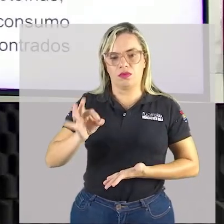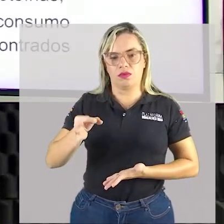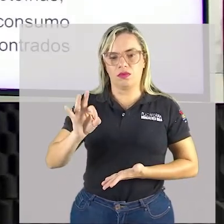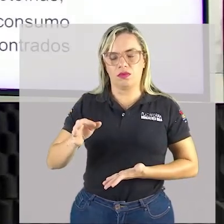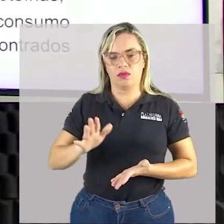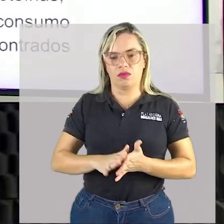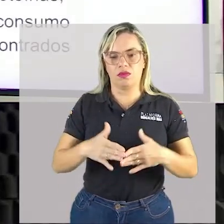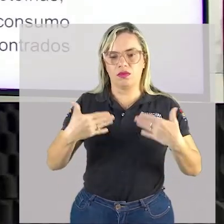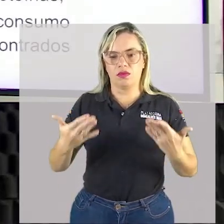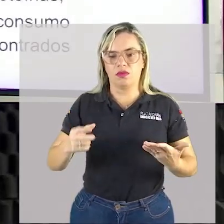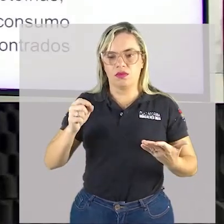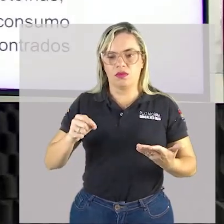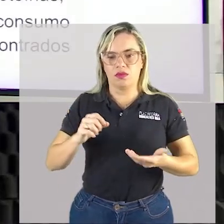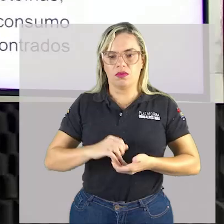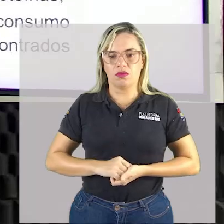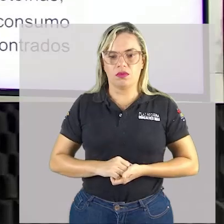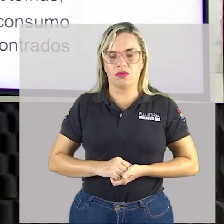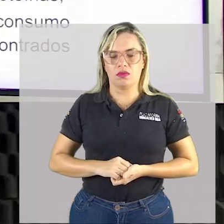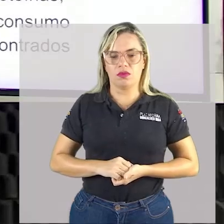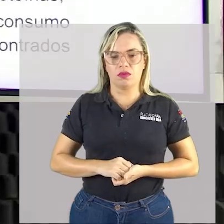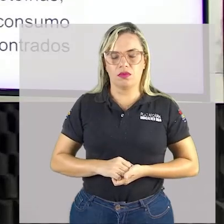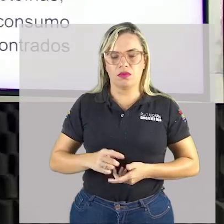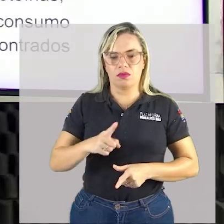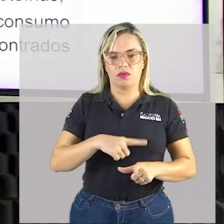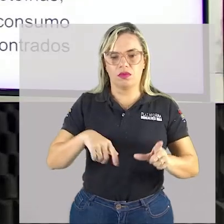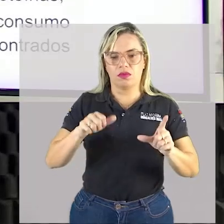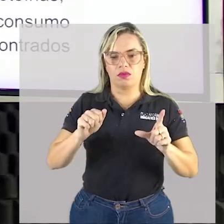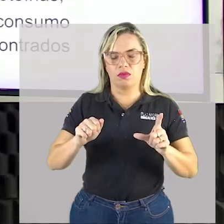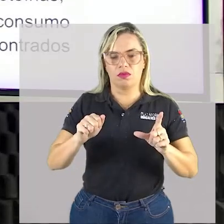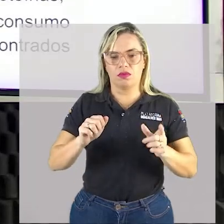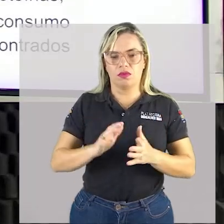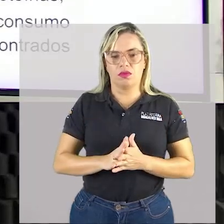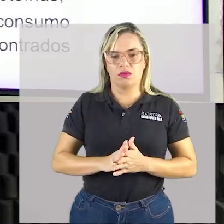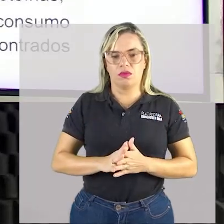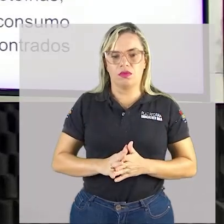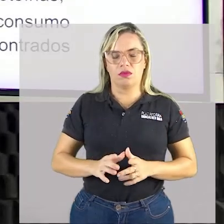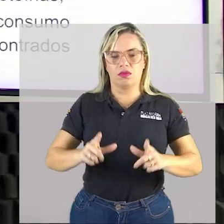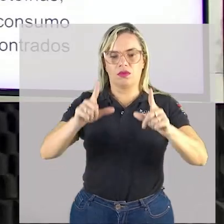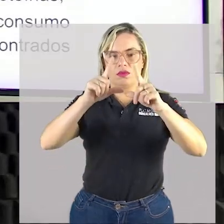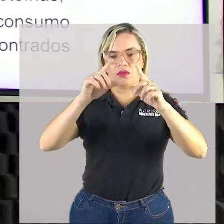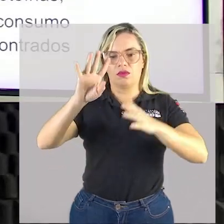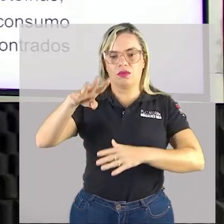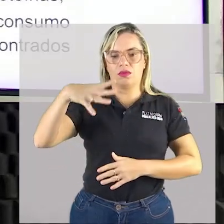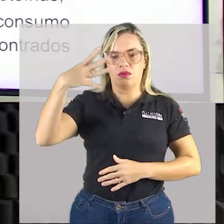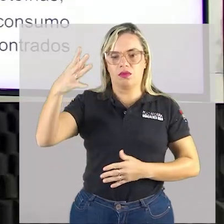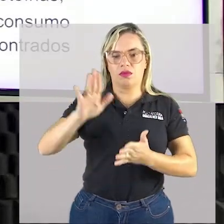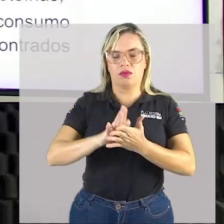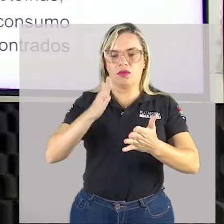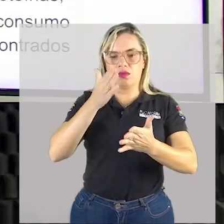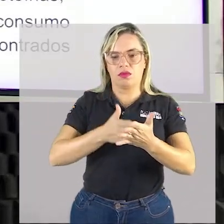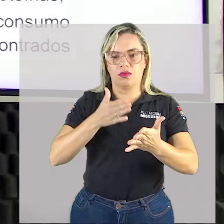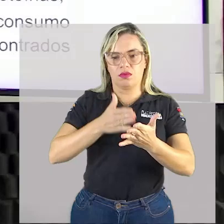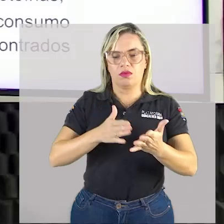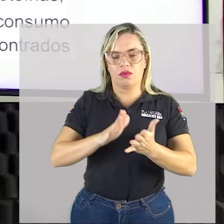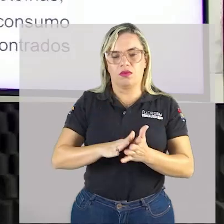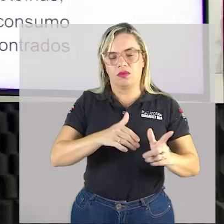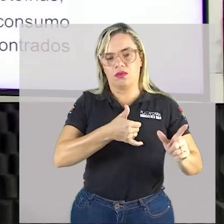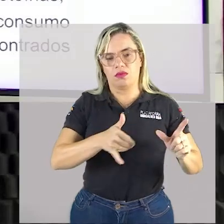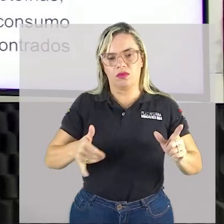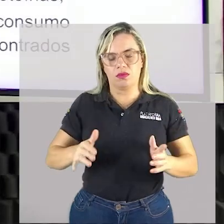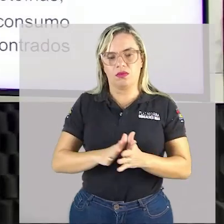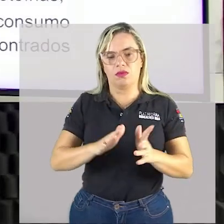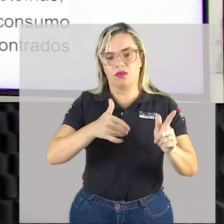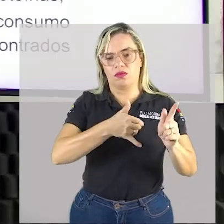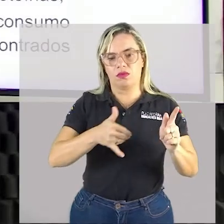tá? Então, ele fala aqui que é no nível 4, né? Ou seja, limitar a ingestão de lipídios e glicídios